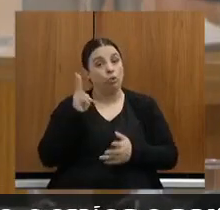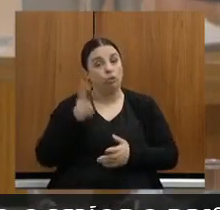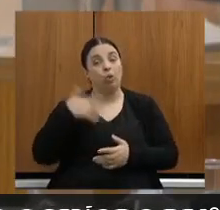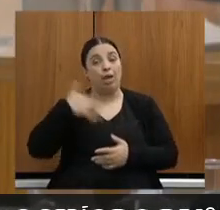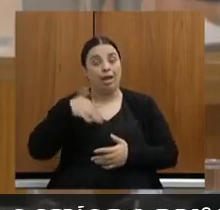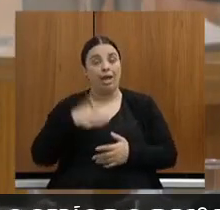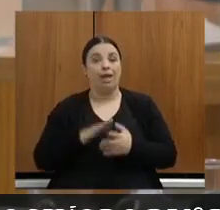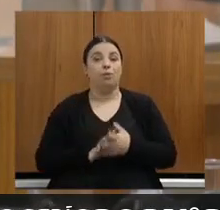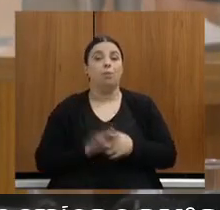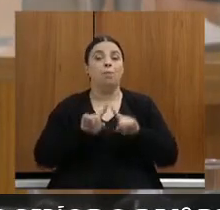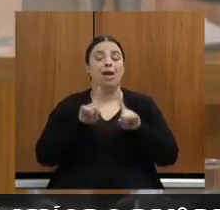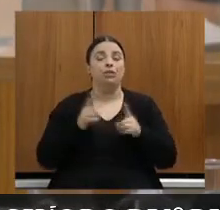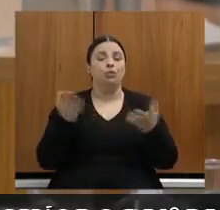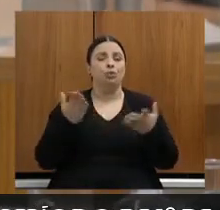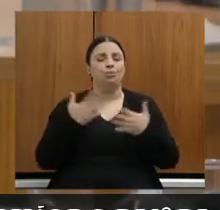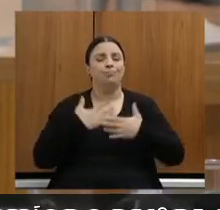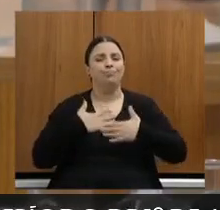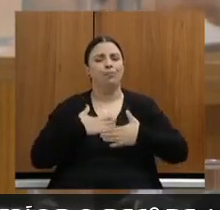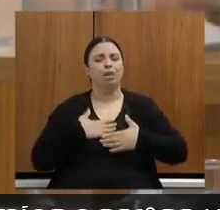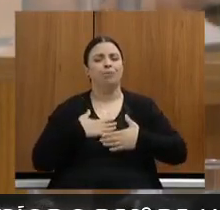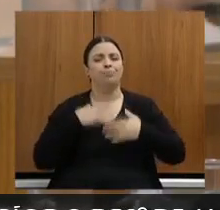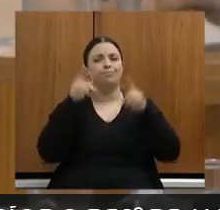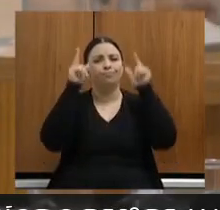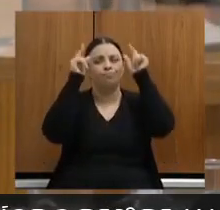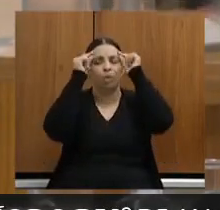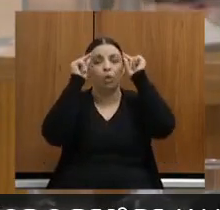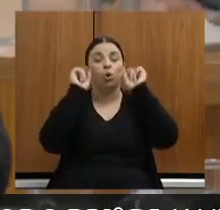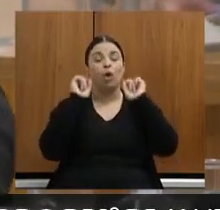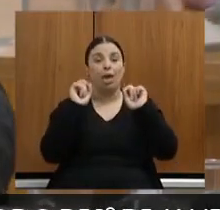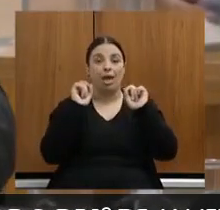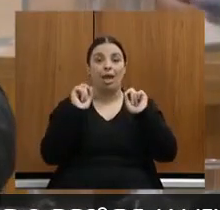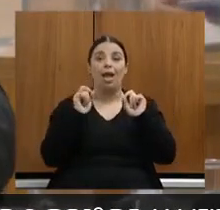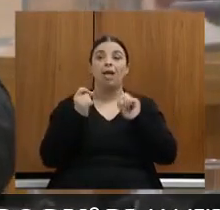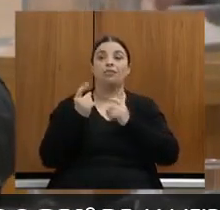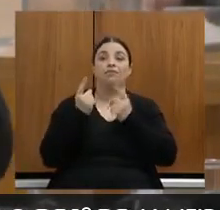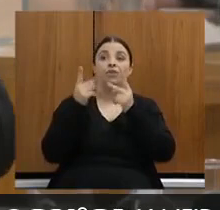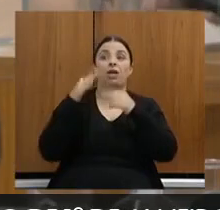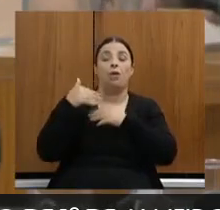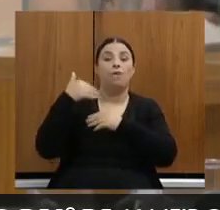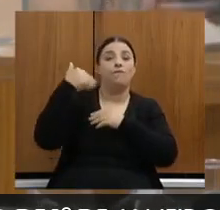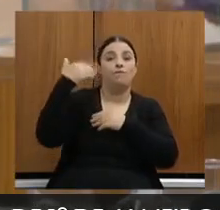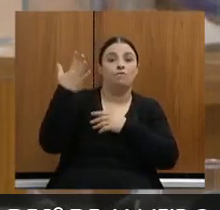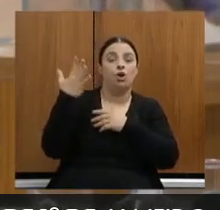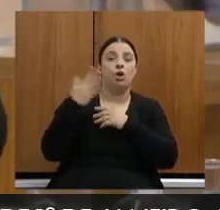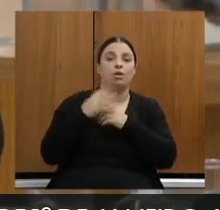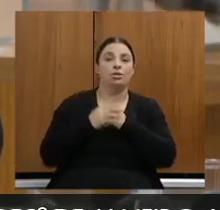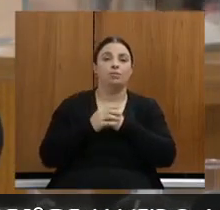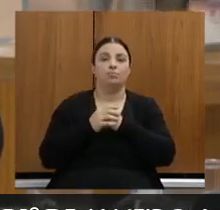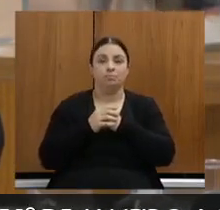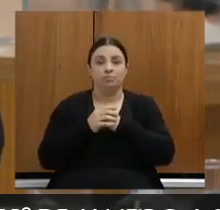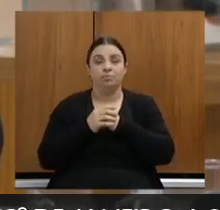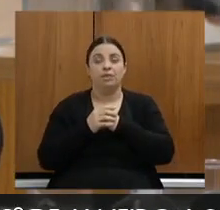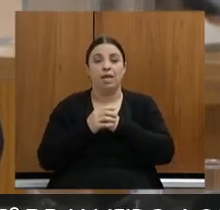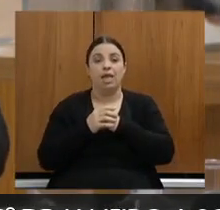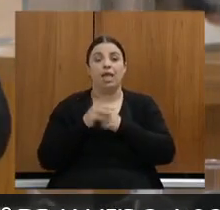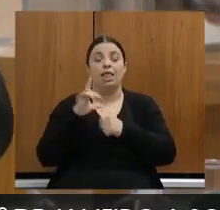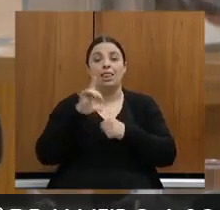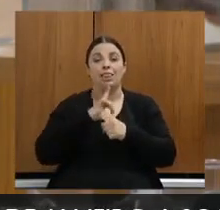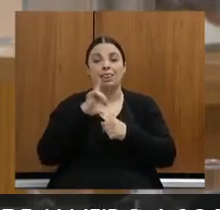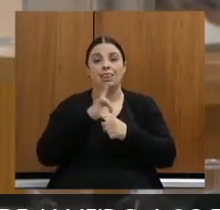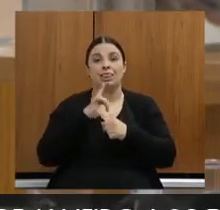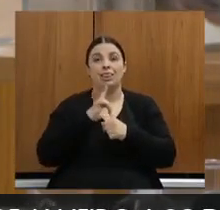lenta é quando vejo que na apresentação da senhora as exportações comparado com todas as dificuldades mas ainda